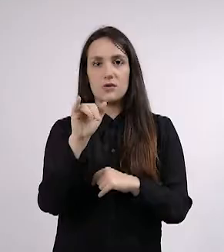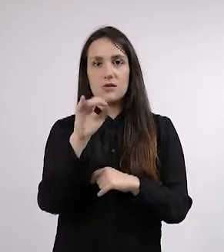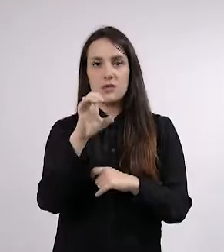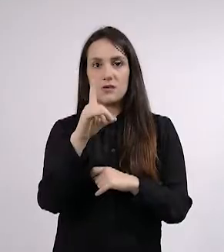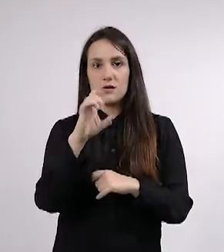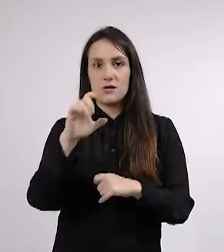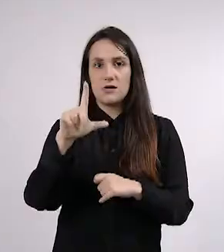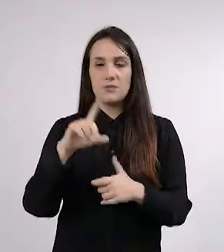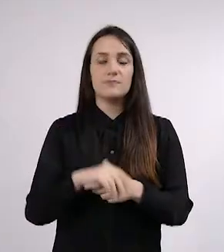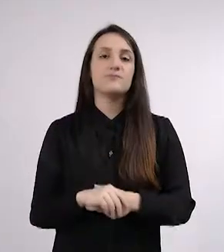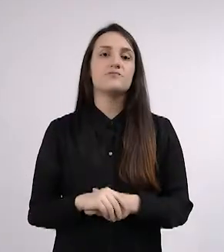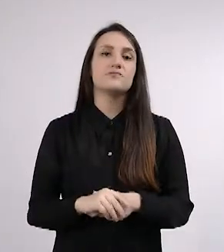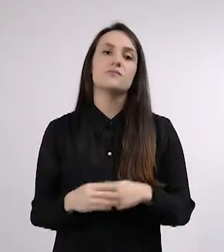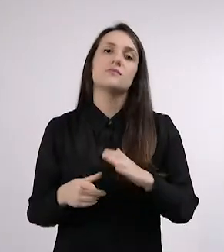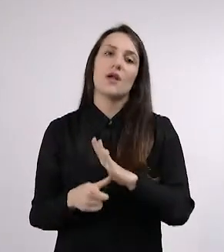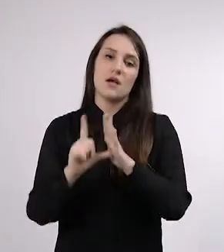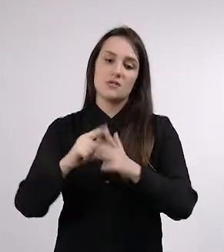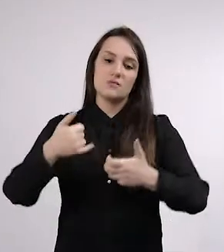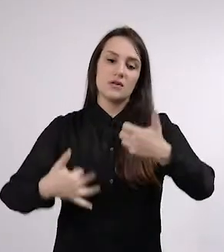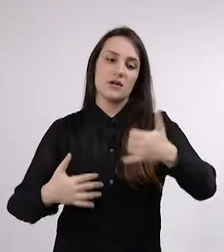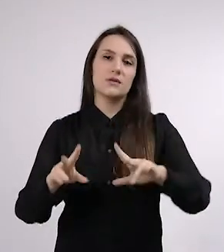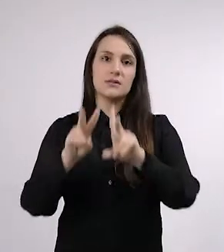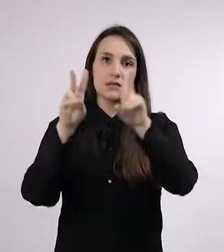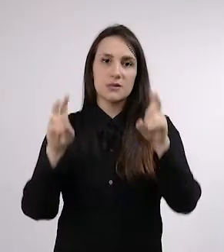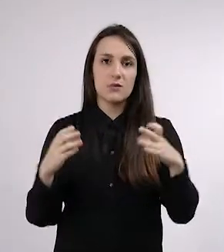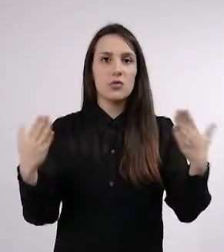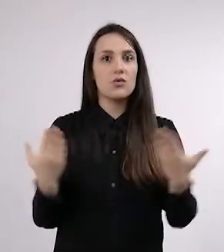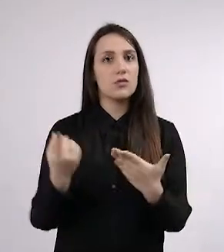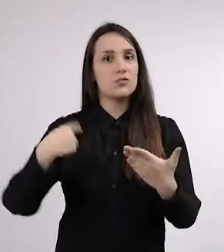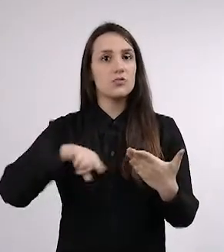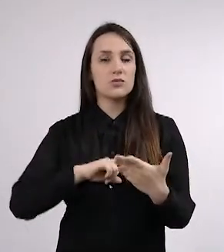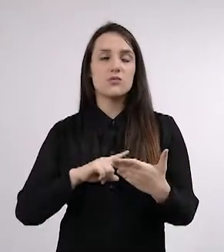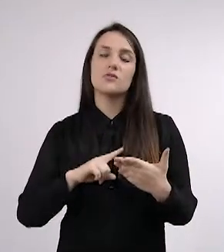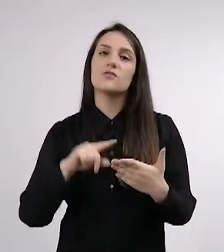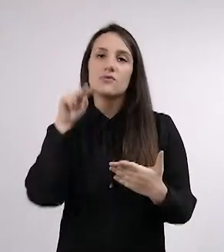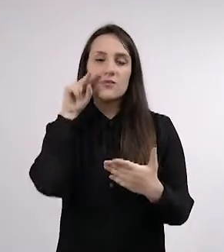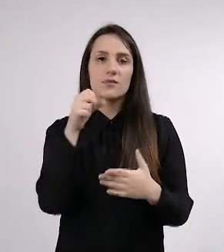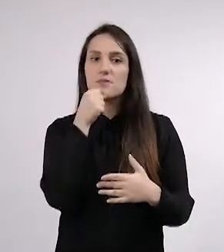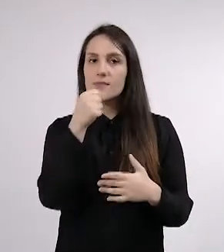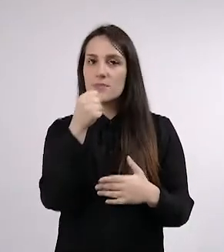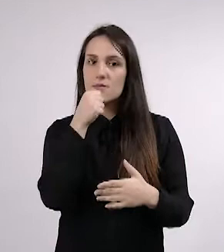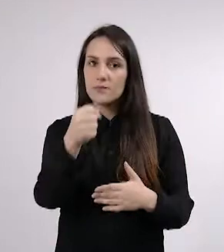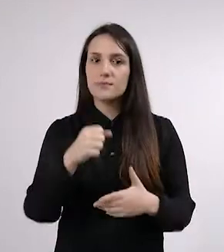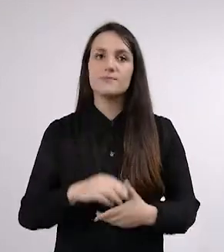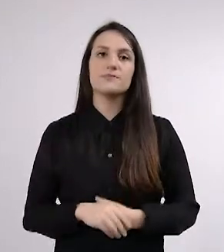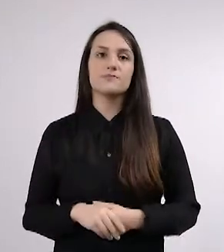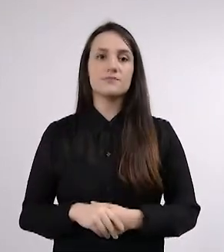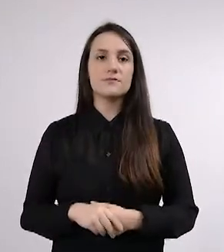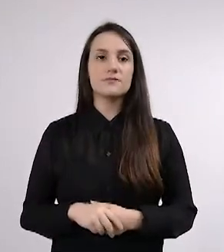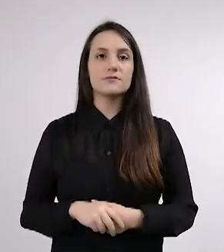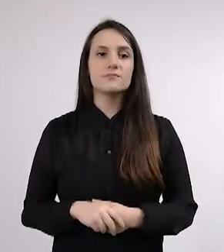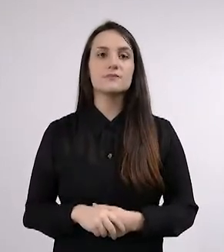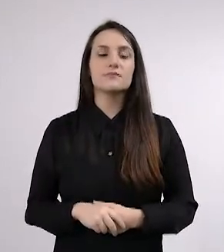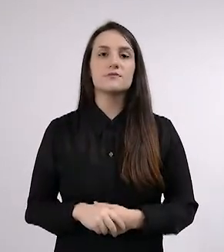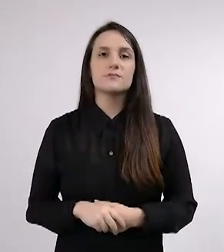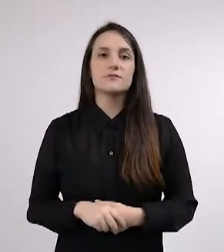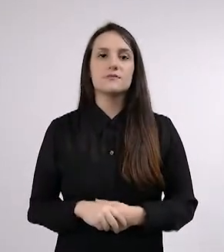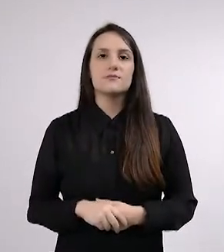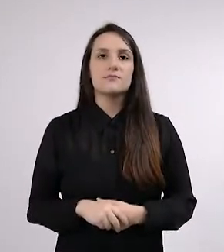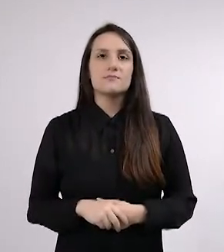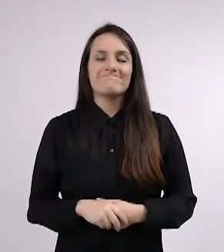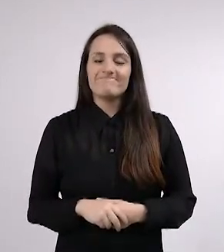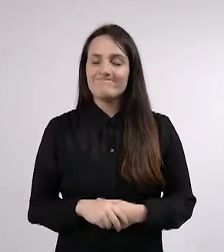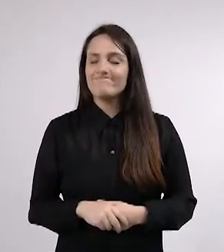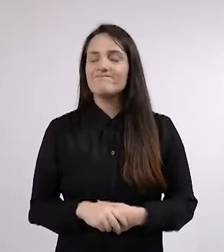de começar e bater aquele papo sobre esse assunto, nós vamos prestar atenção nesta reportagem. Os